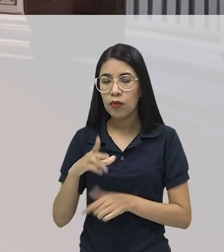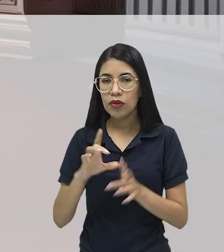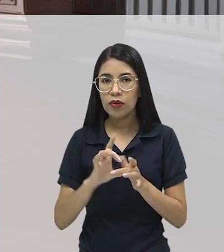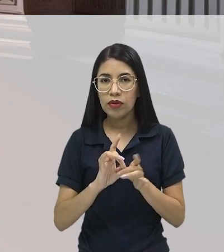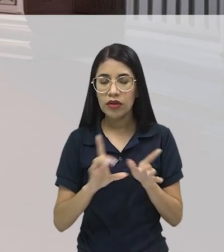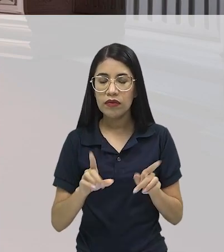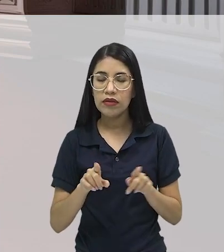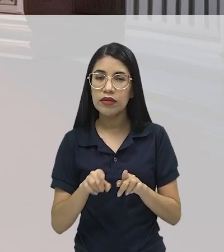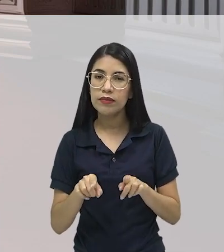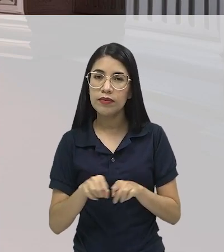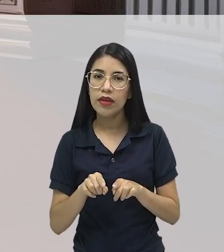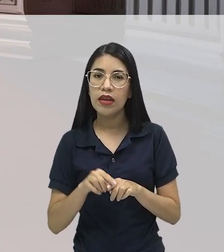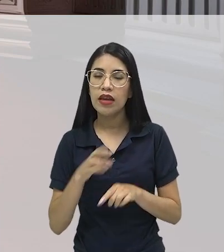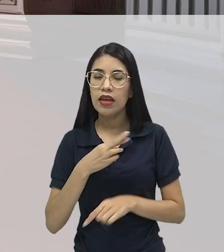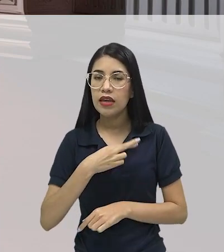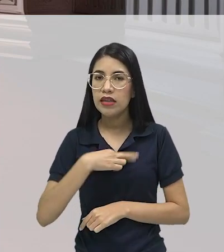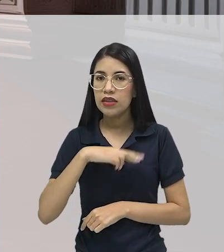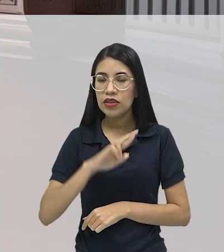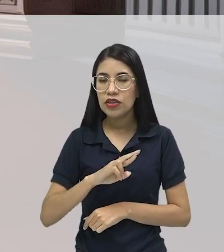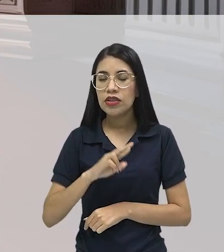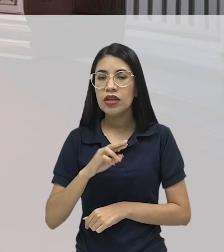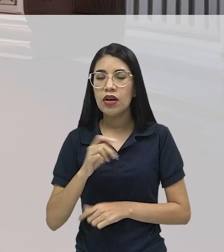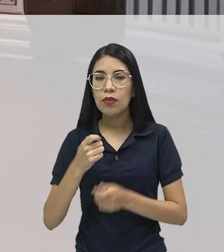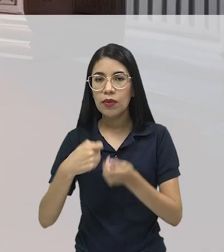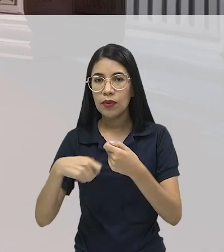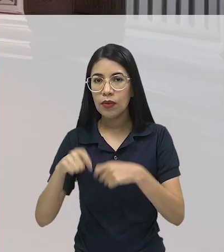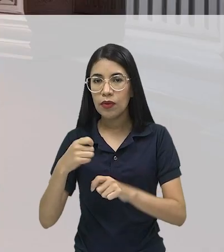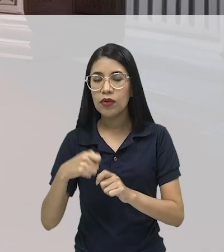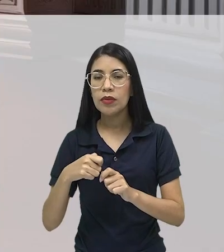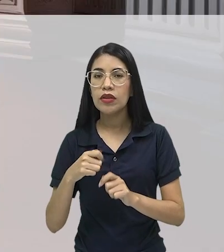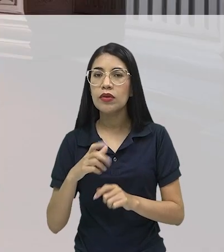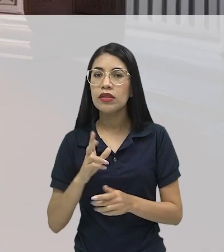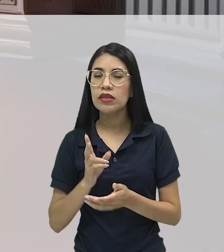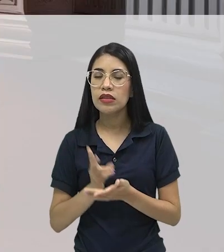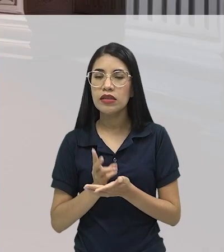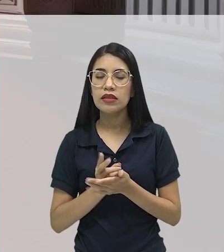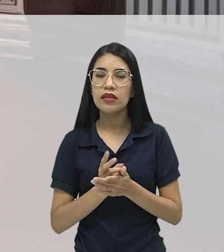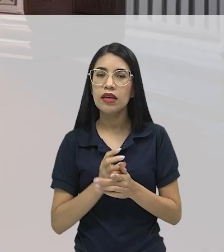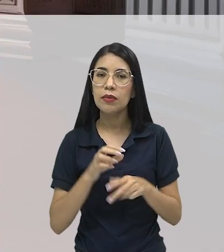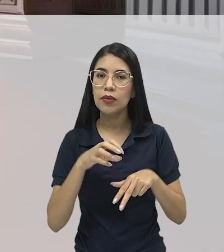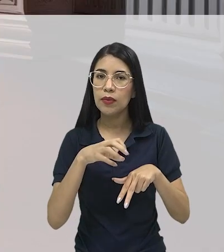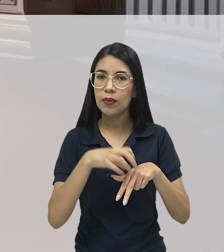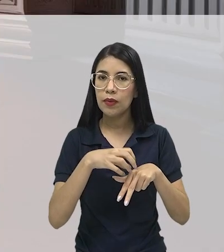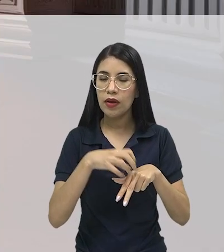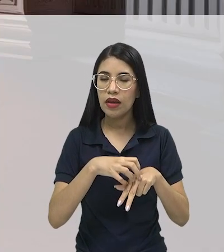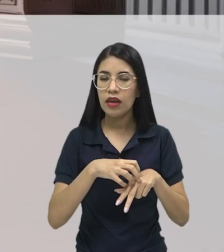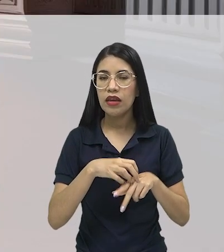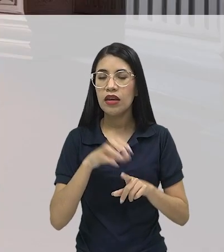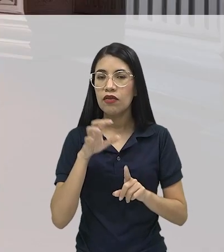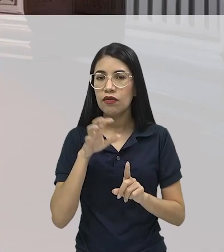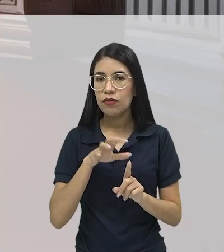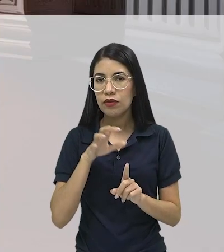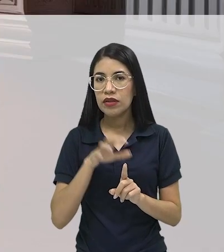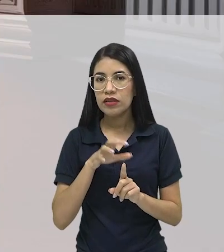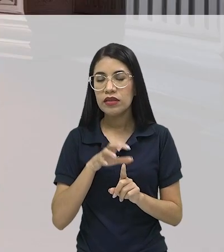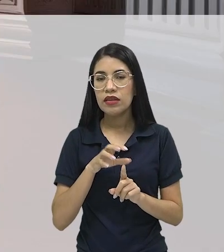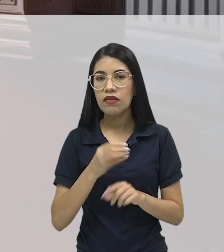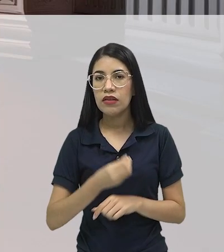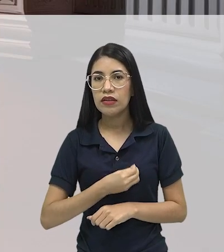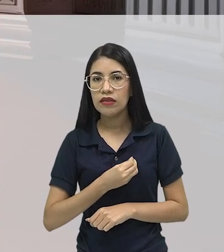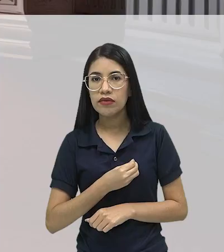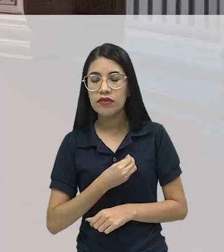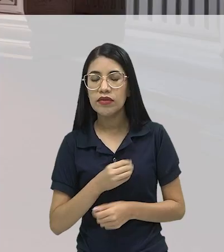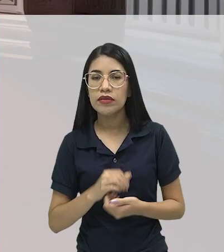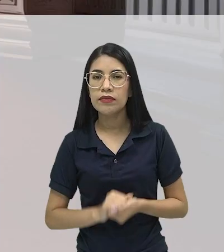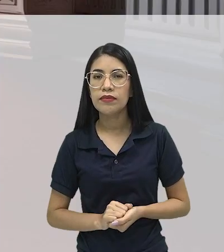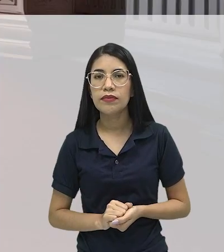questão da religião, na questão da economia. Então, a intervenção do Estado, representado por